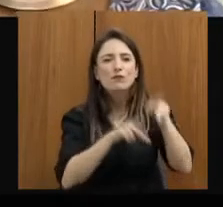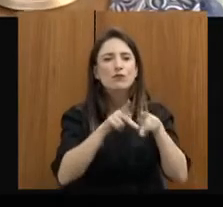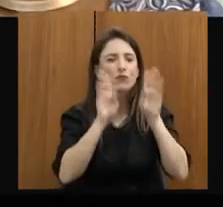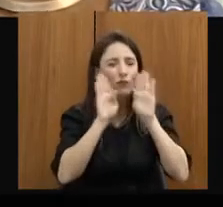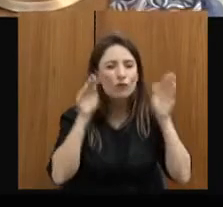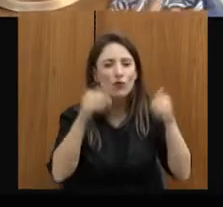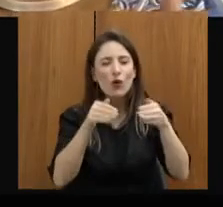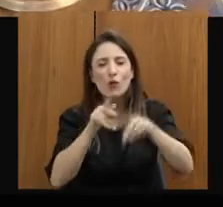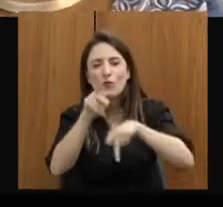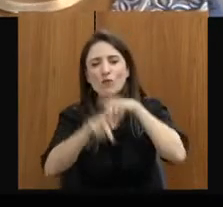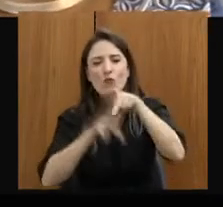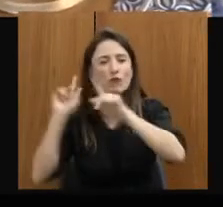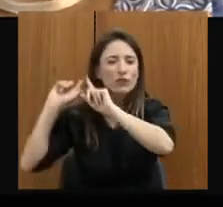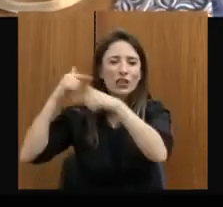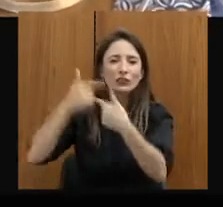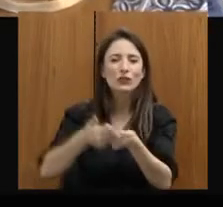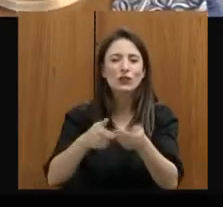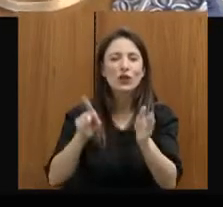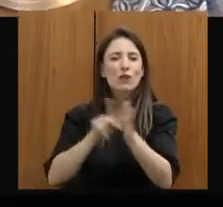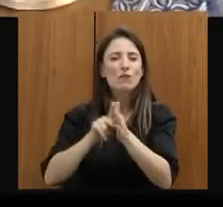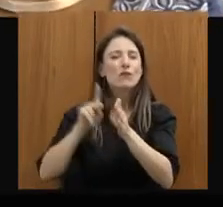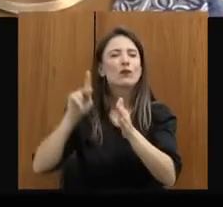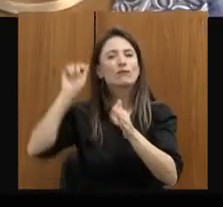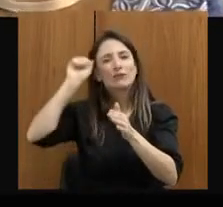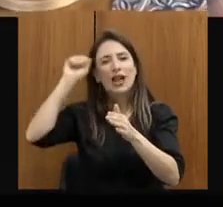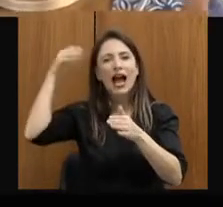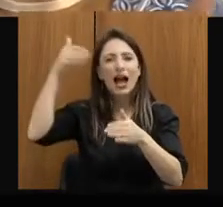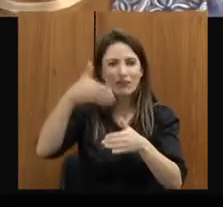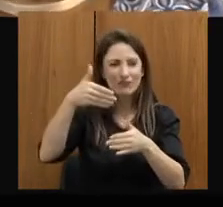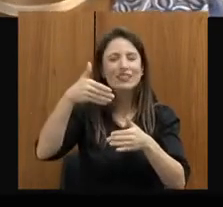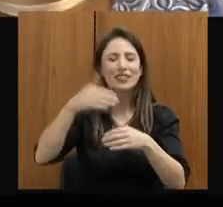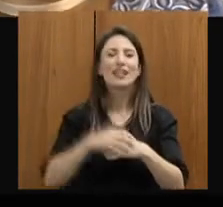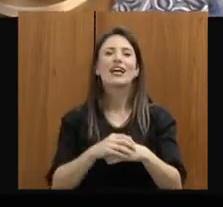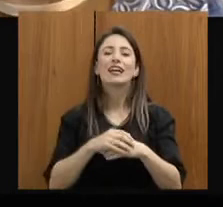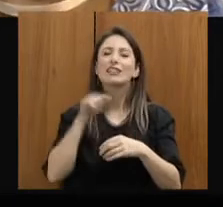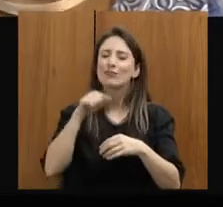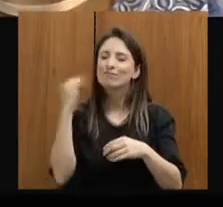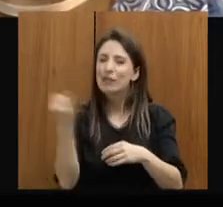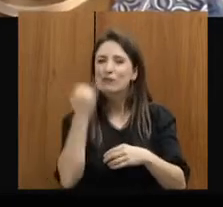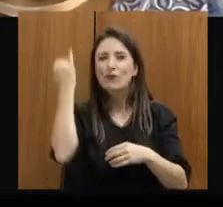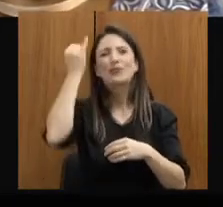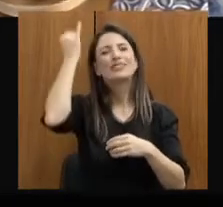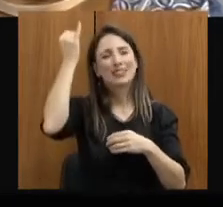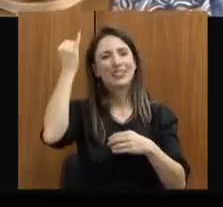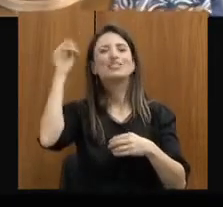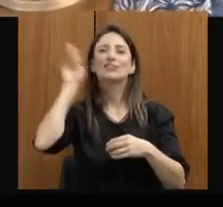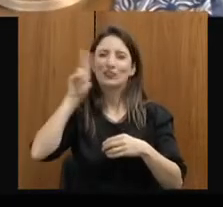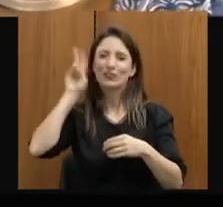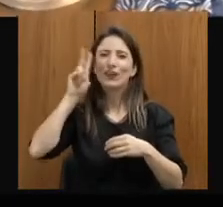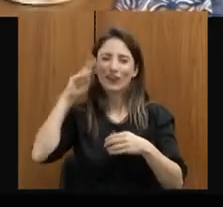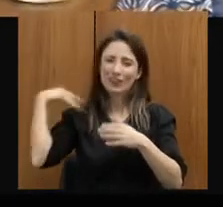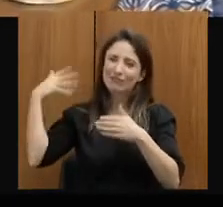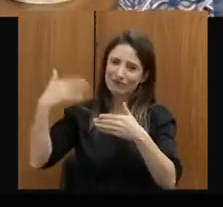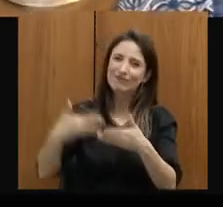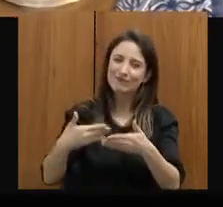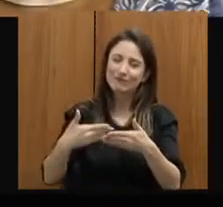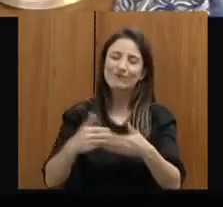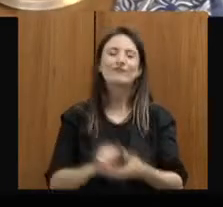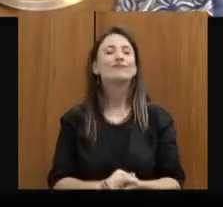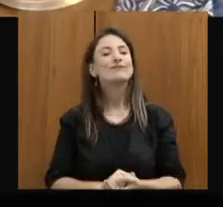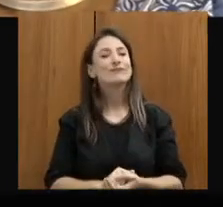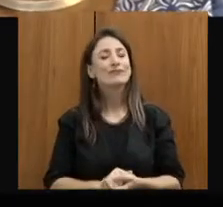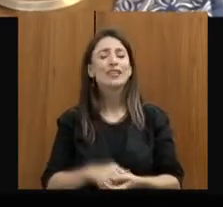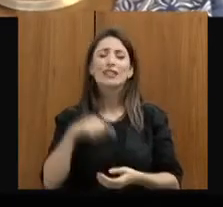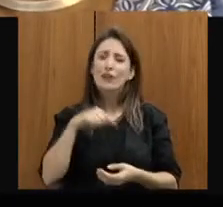africana ele se tornou O importante o processo dessa